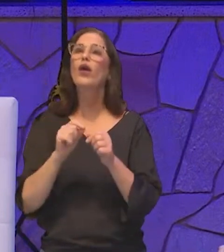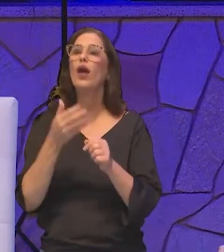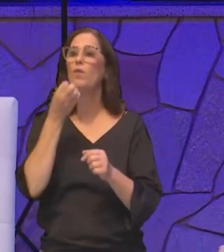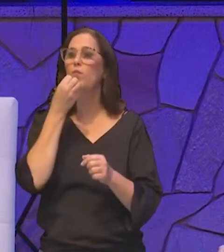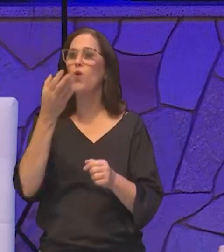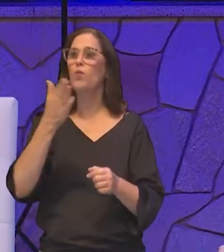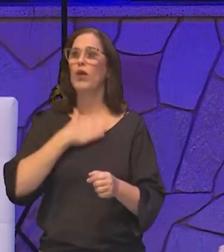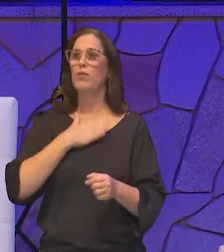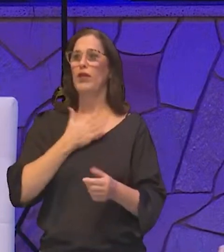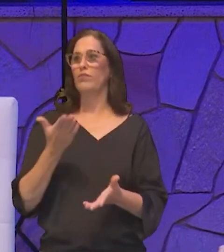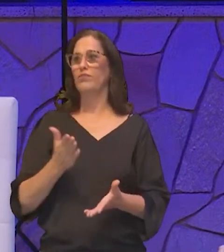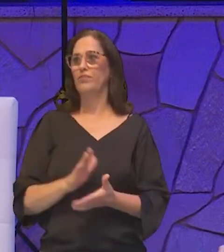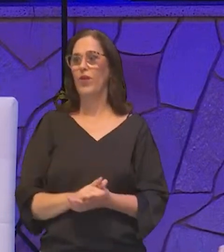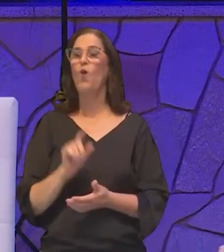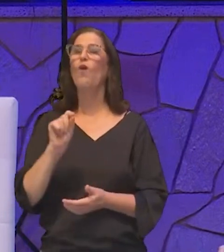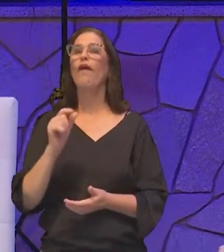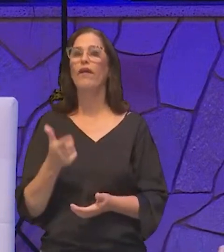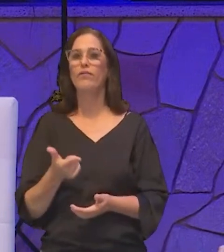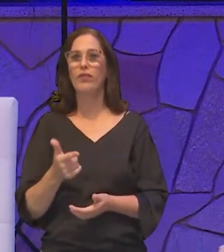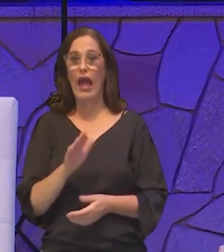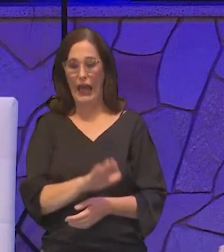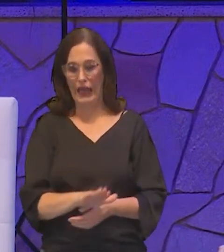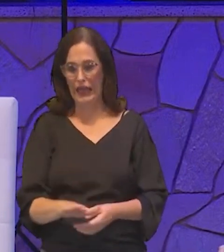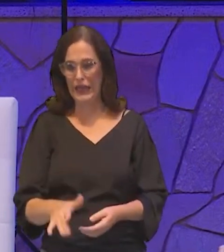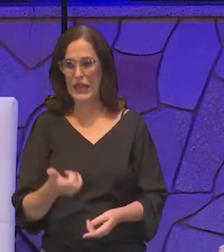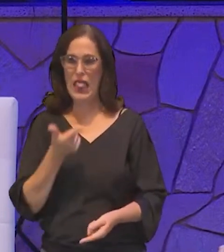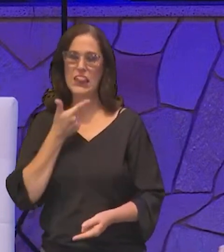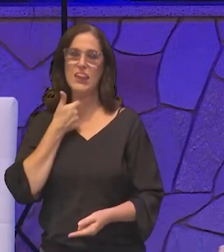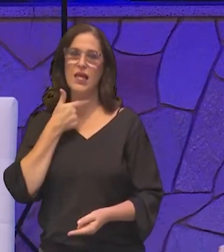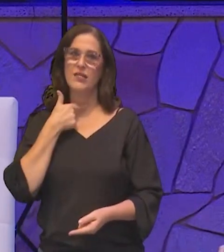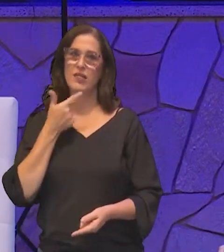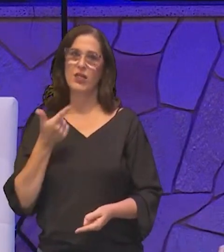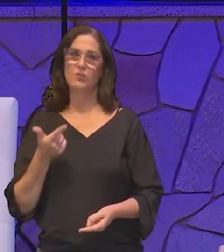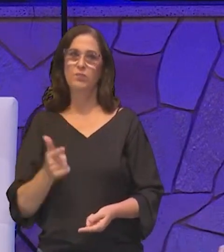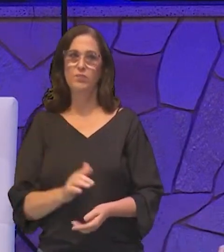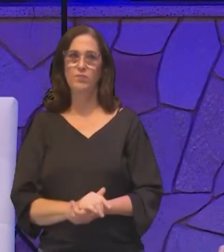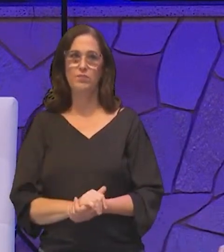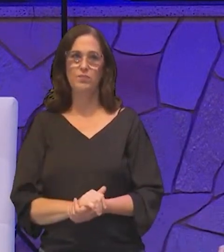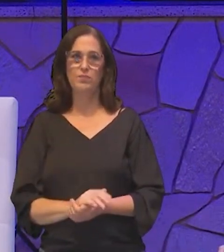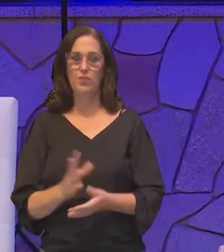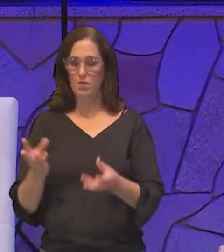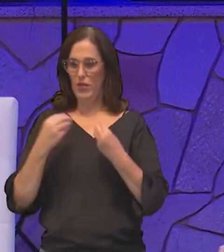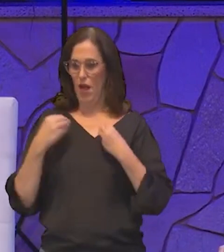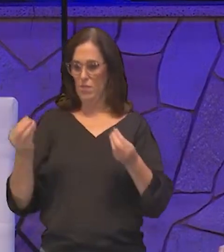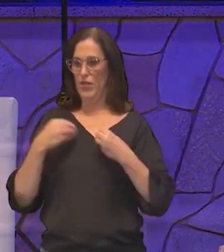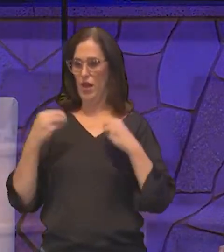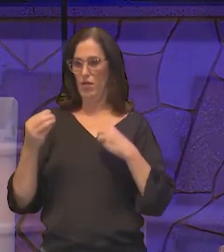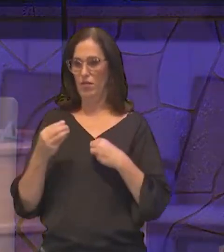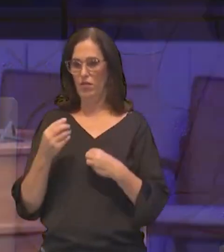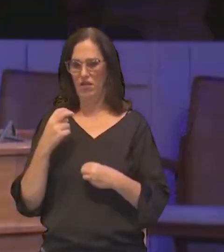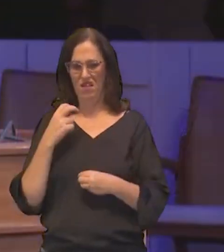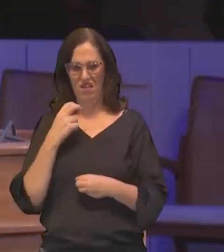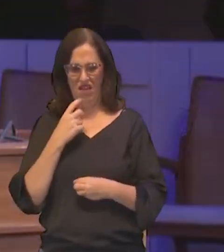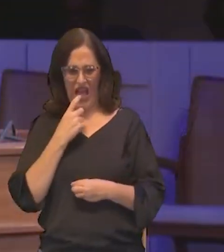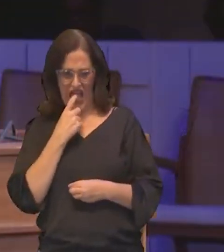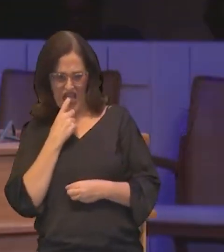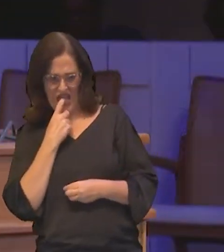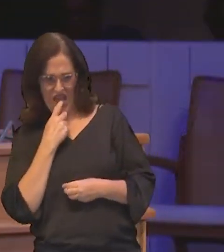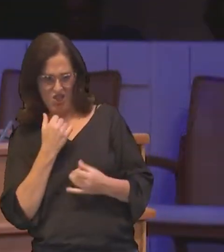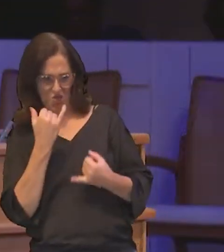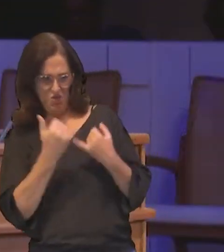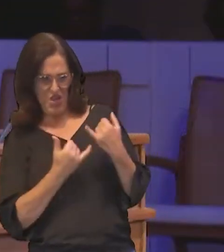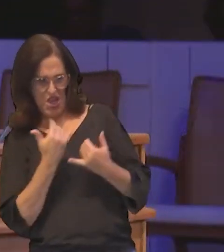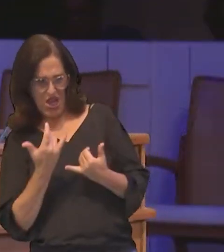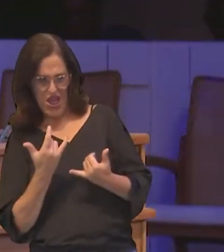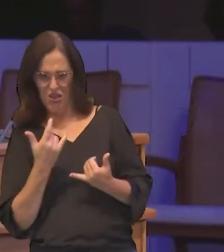bom para mim? A criança já deseja tudo para si, tem inveja dos brinquedos, inveja das suas